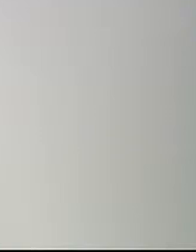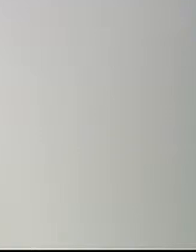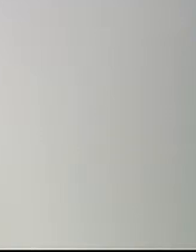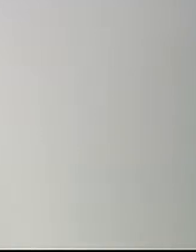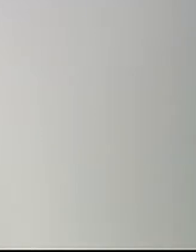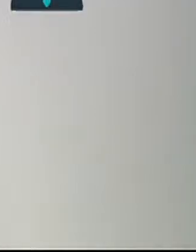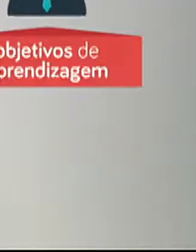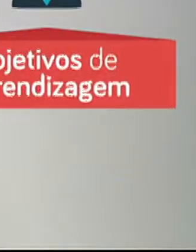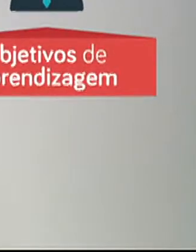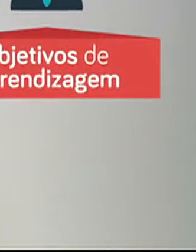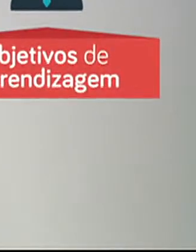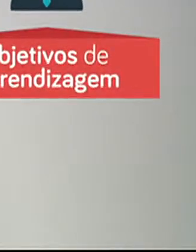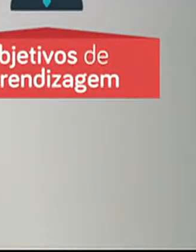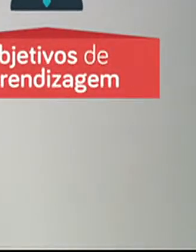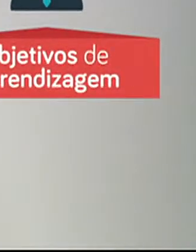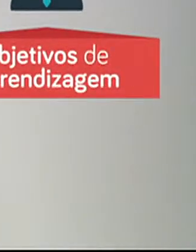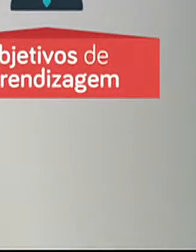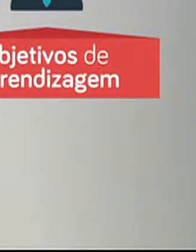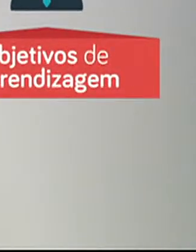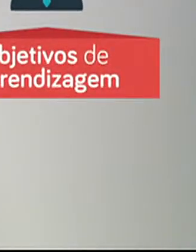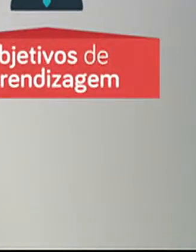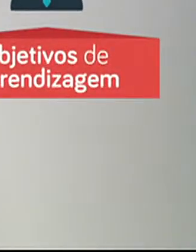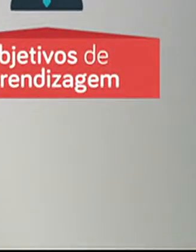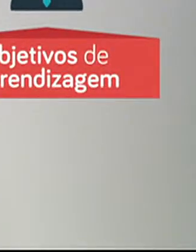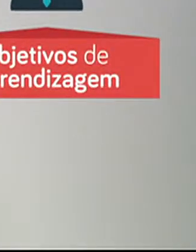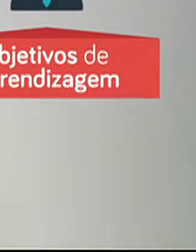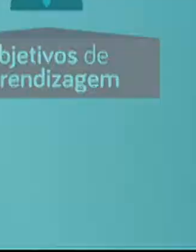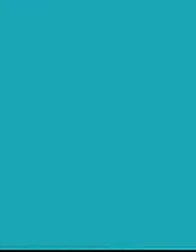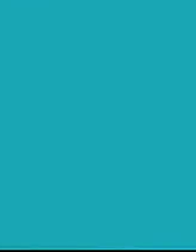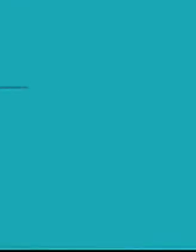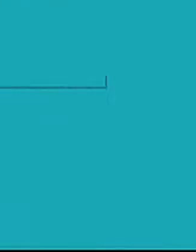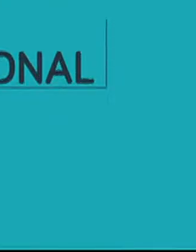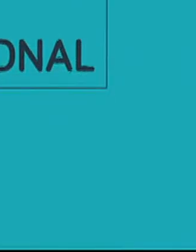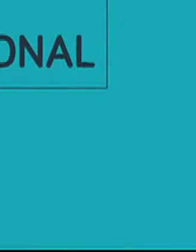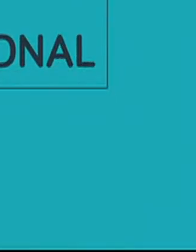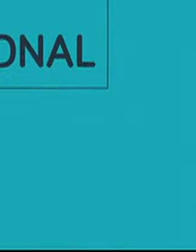facilitar a compreensão e o alcance dos objetivos de aprendizagem.